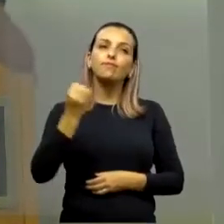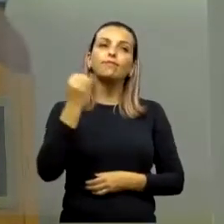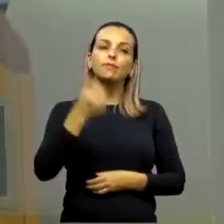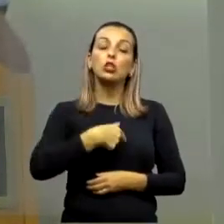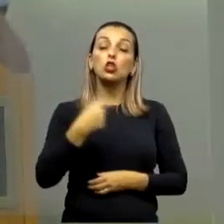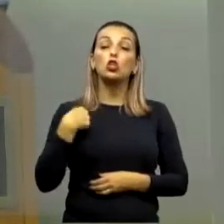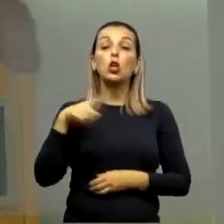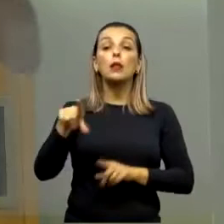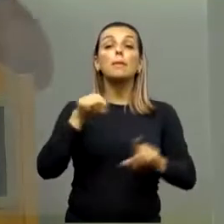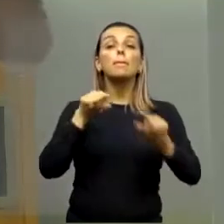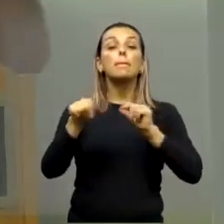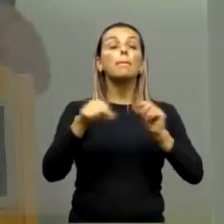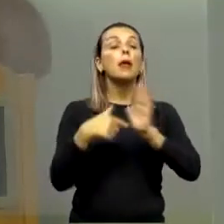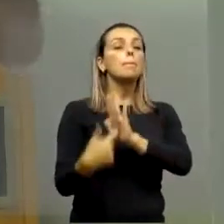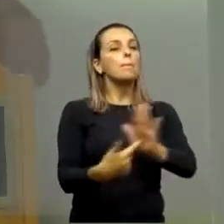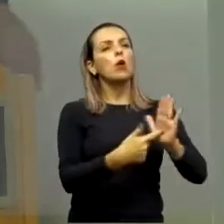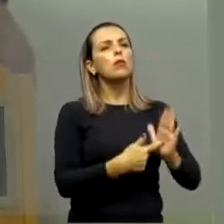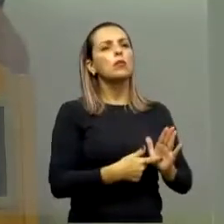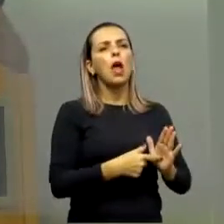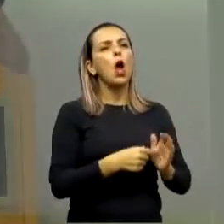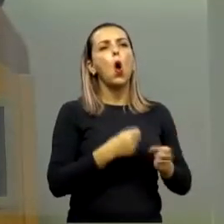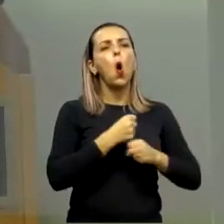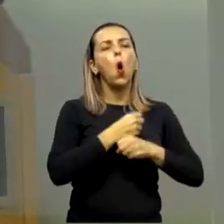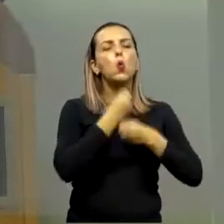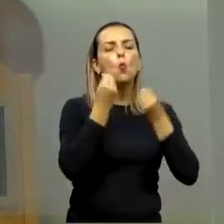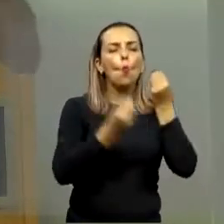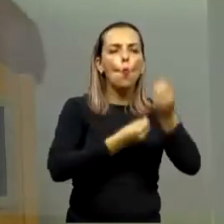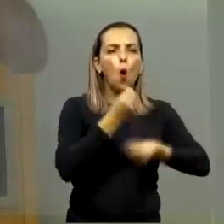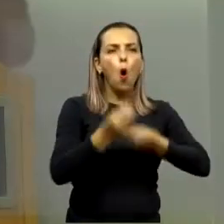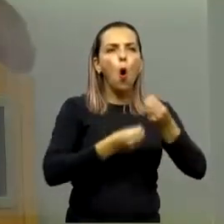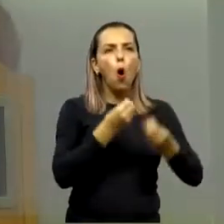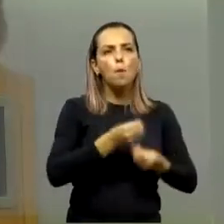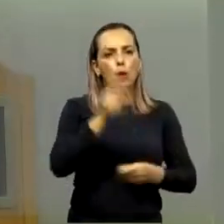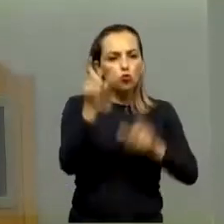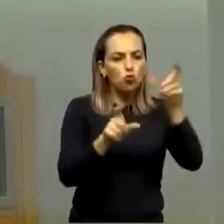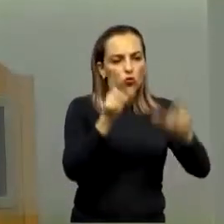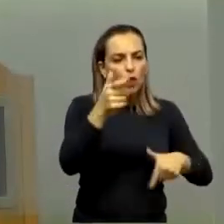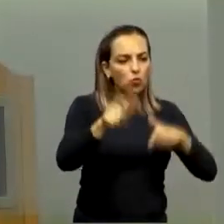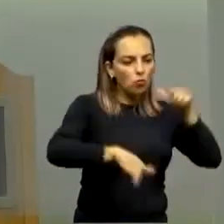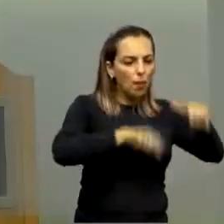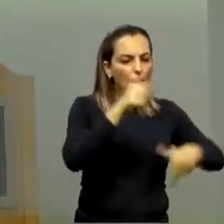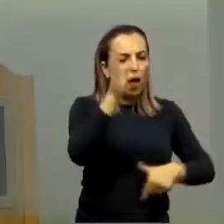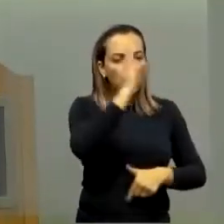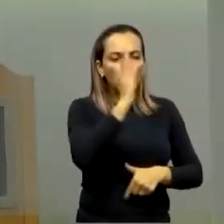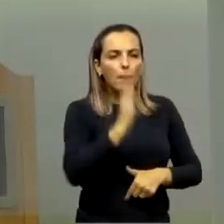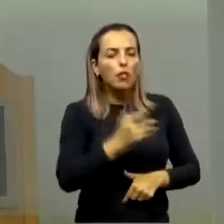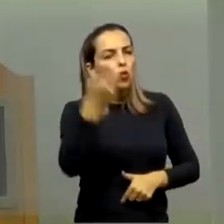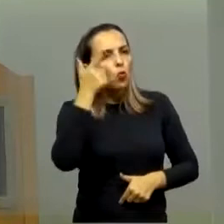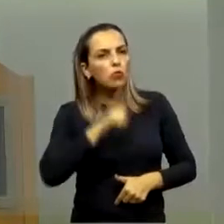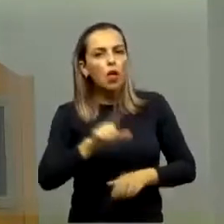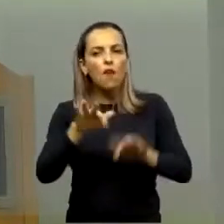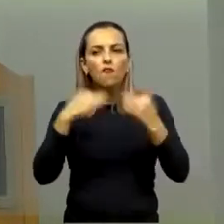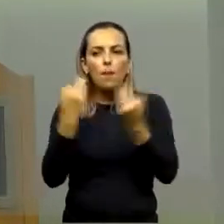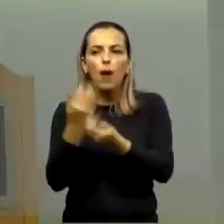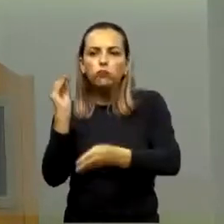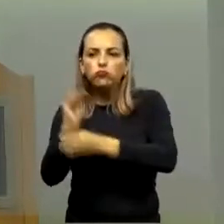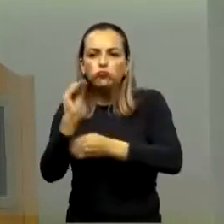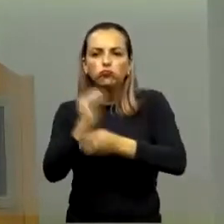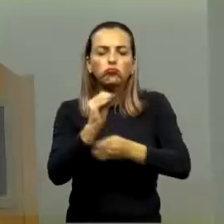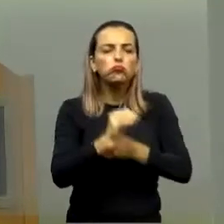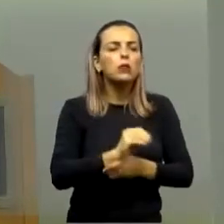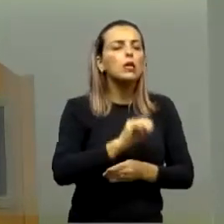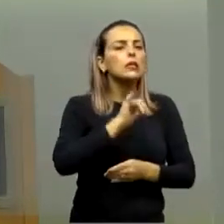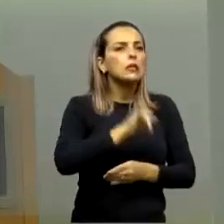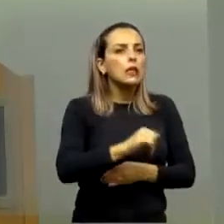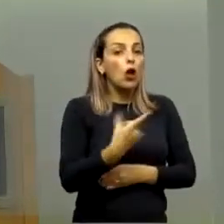que a gente ressalte essa situação não é possível trabalhador EA trabalhadora brasileira conseguir garantir um mínimo de dignidade de vida se os prédios não